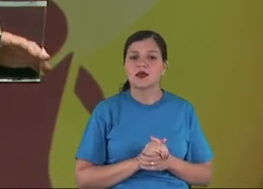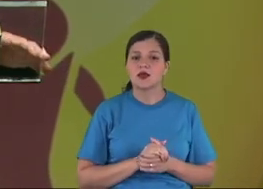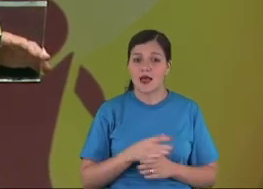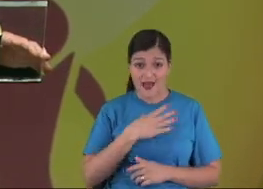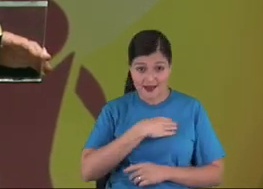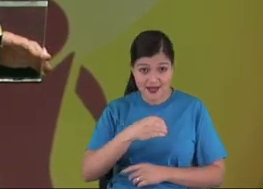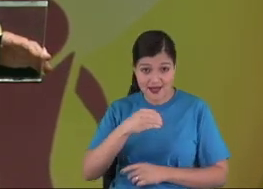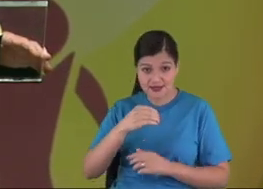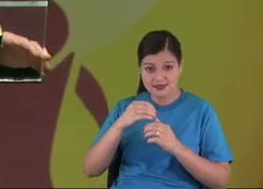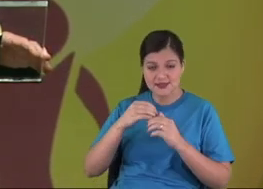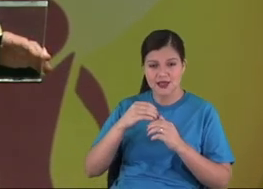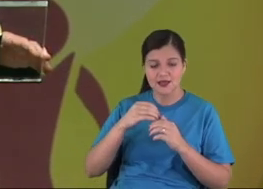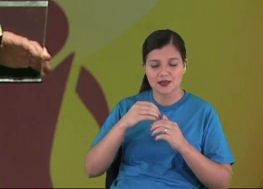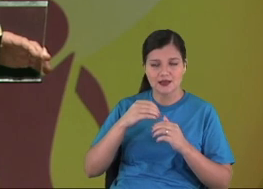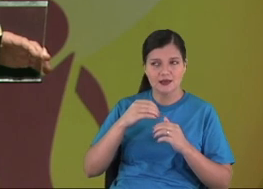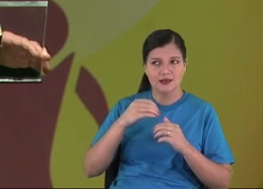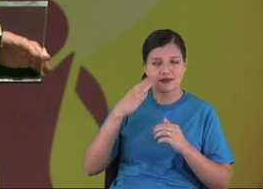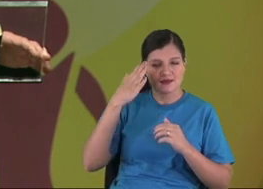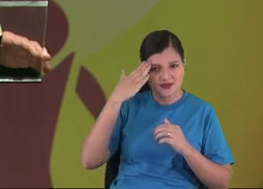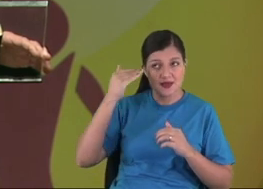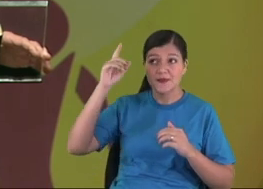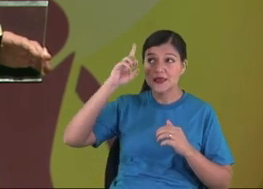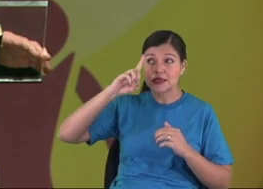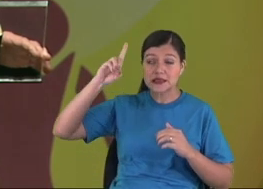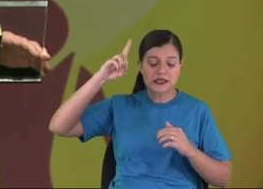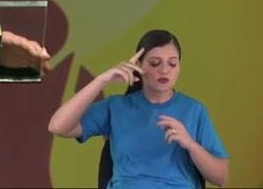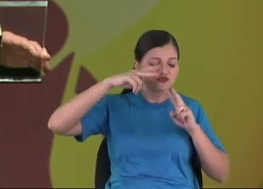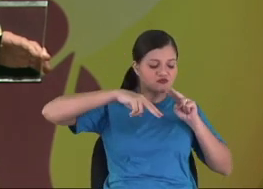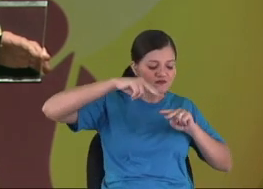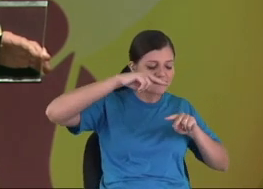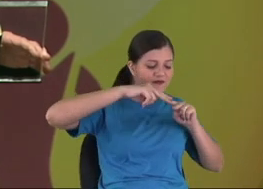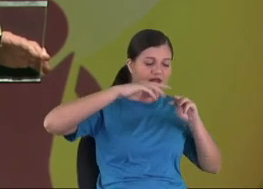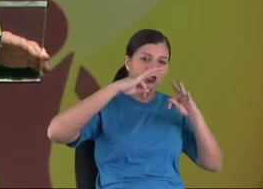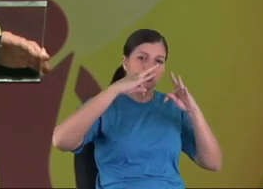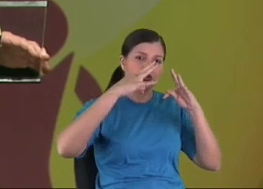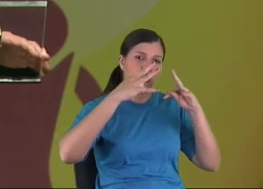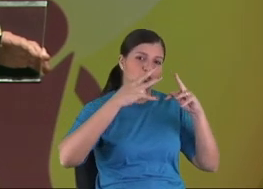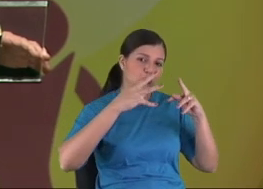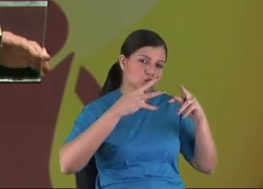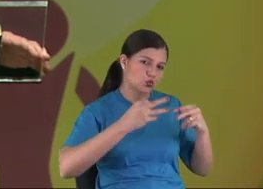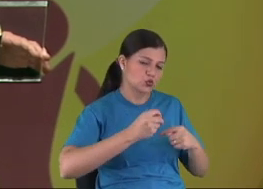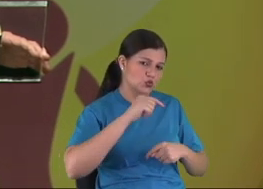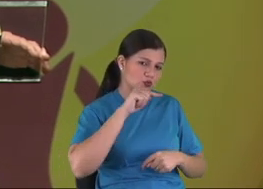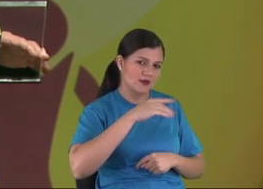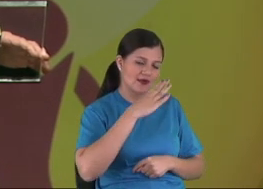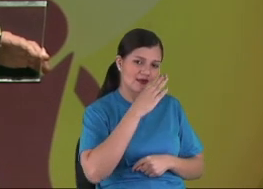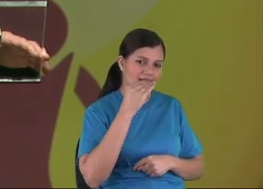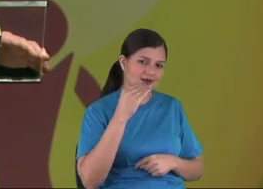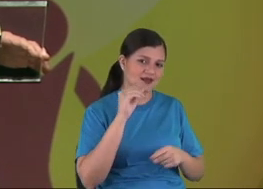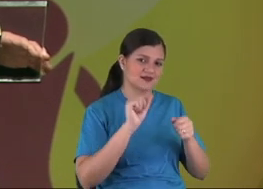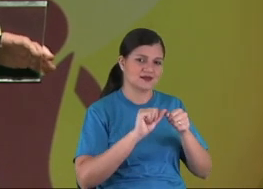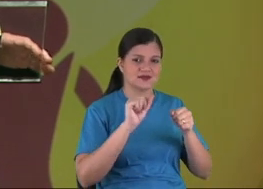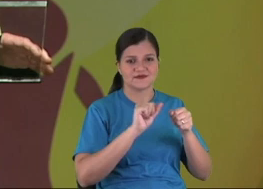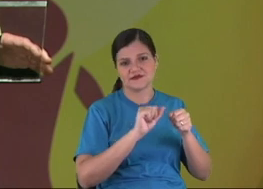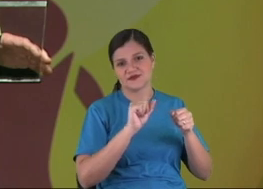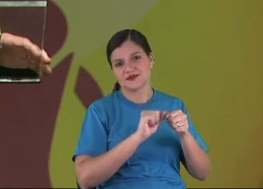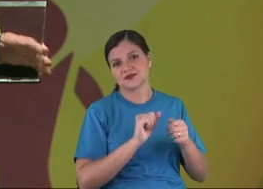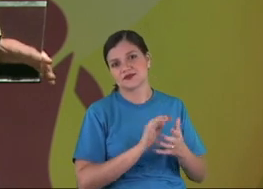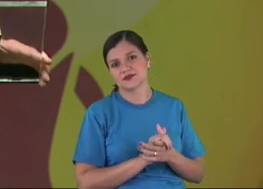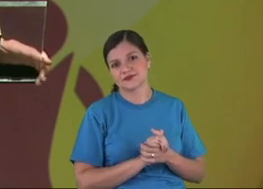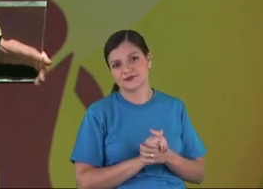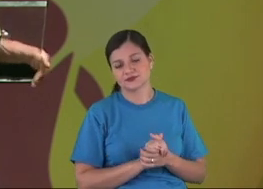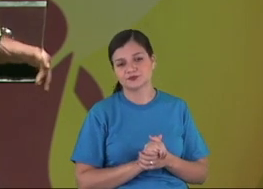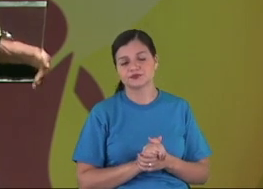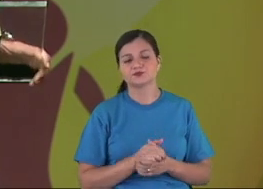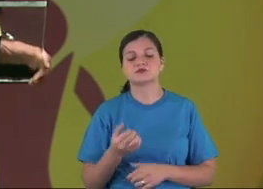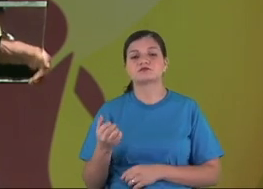Ensine ao seu filho que Deus vê tudo que ela faz, que a criança faz. Número